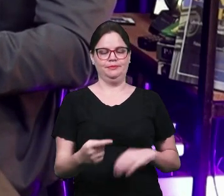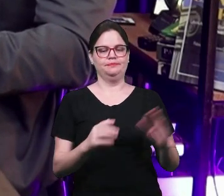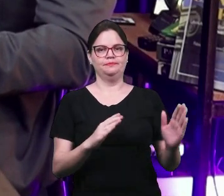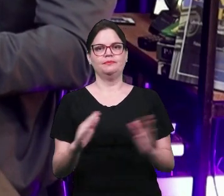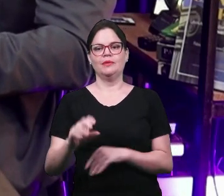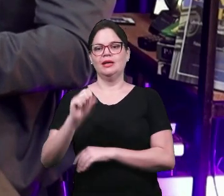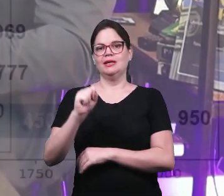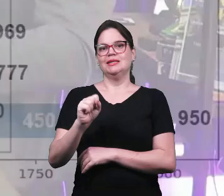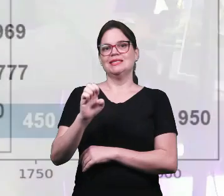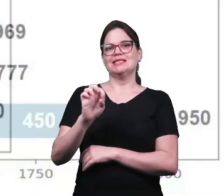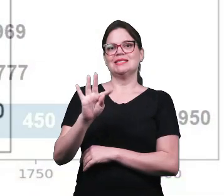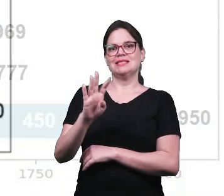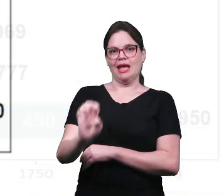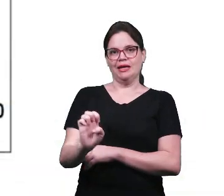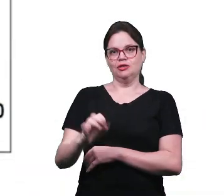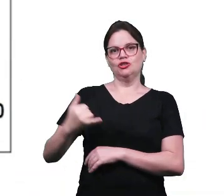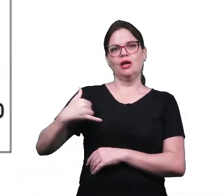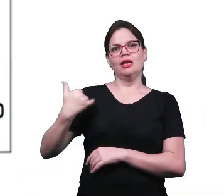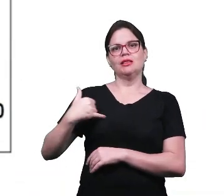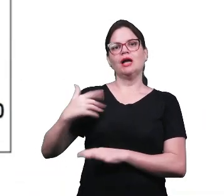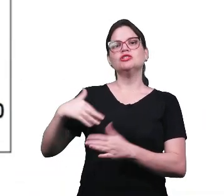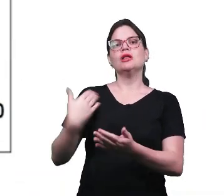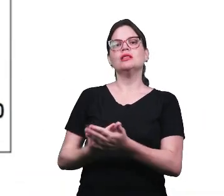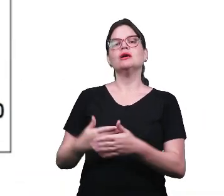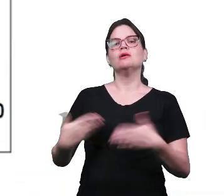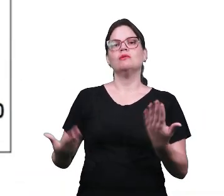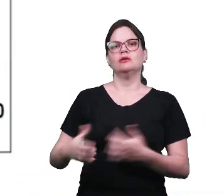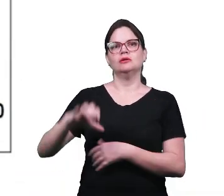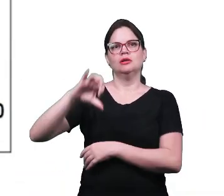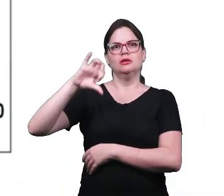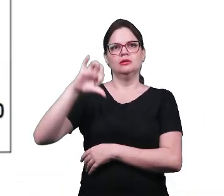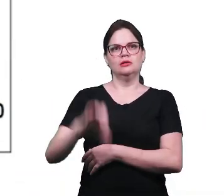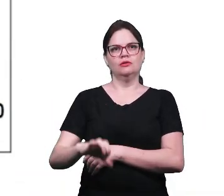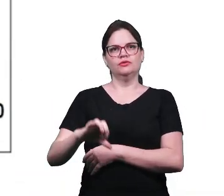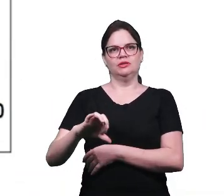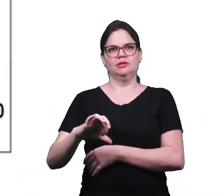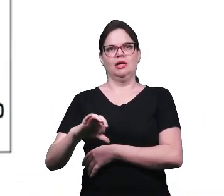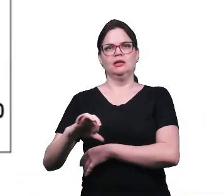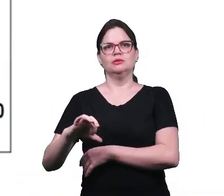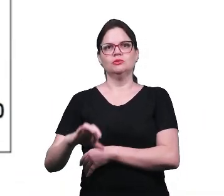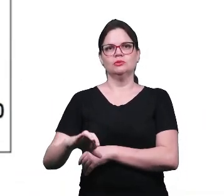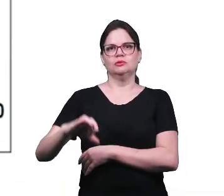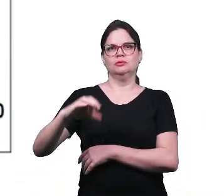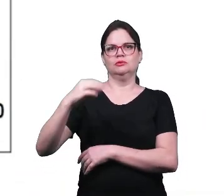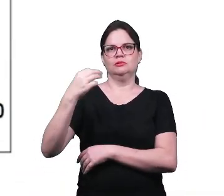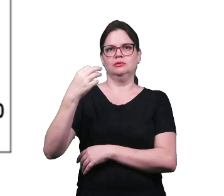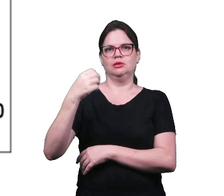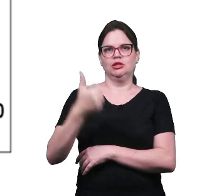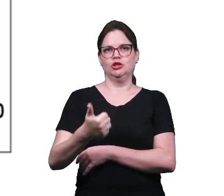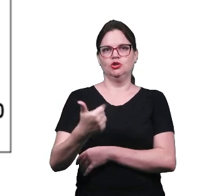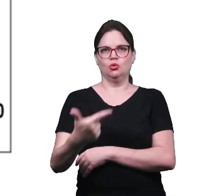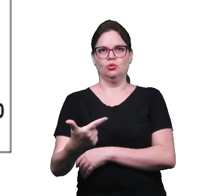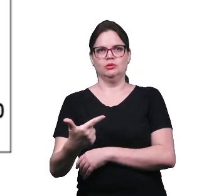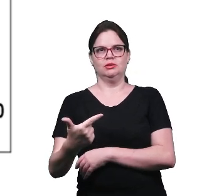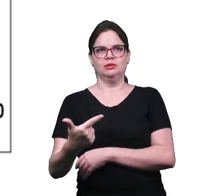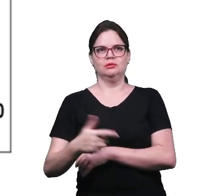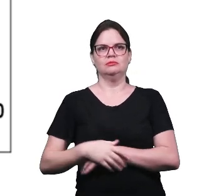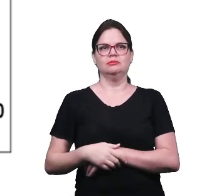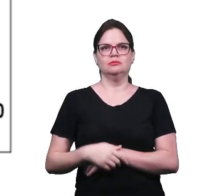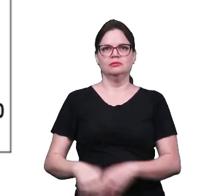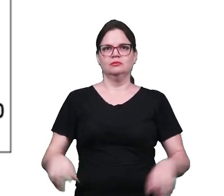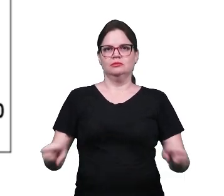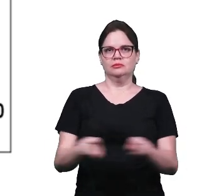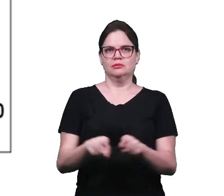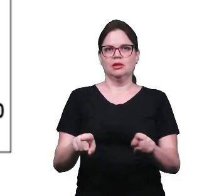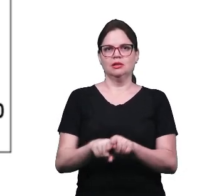anos. É um destaque aqui para Matusalém, 969 anos, é o que mais viveu. Sim. Mas nós